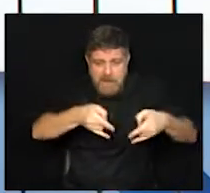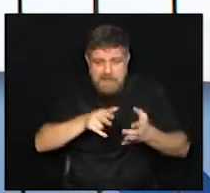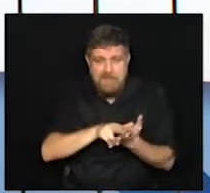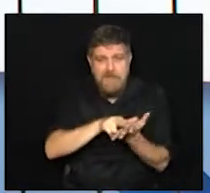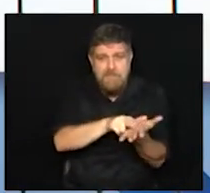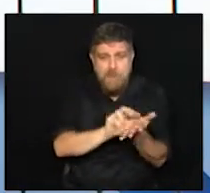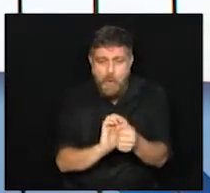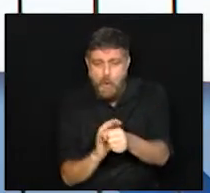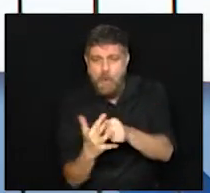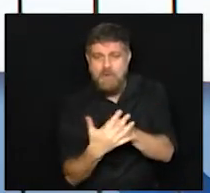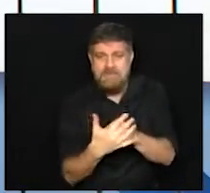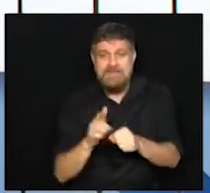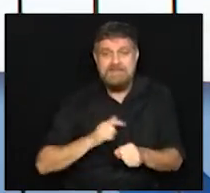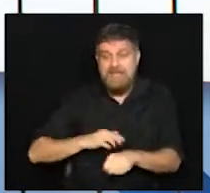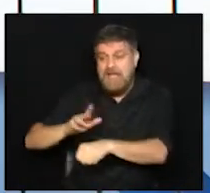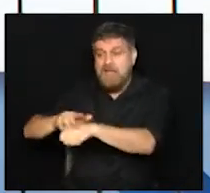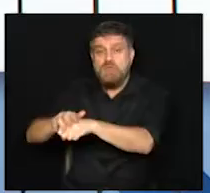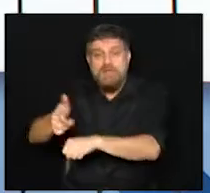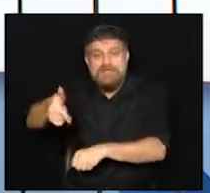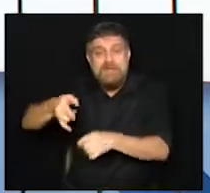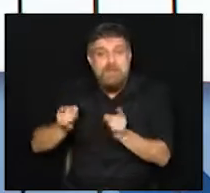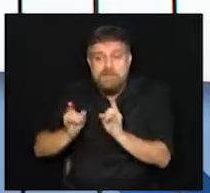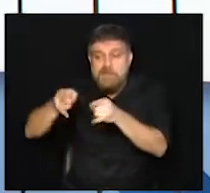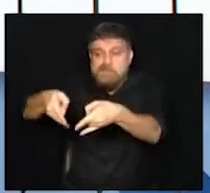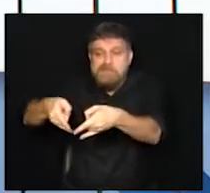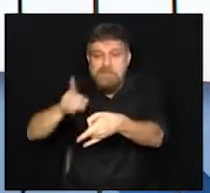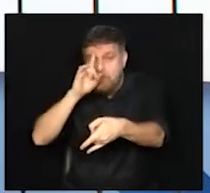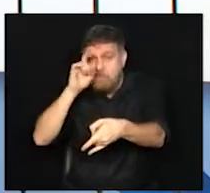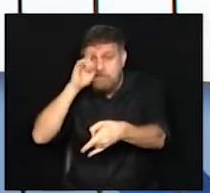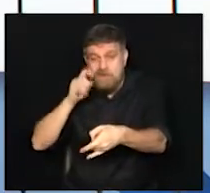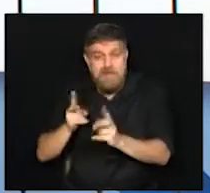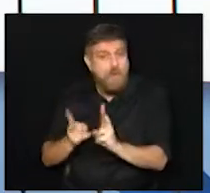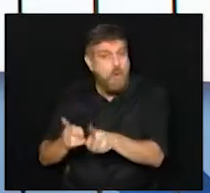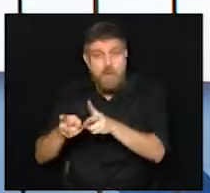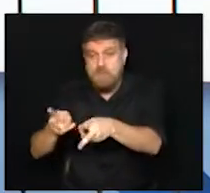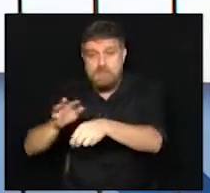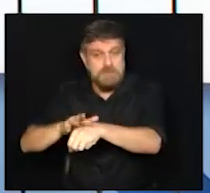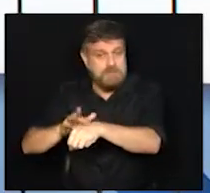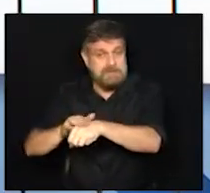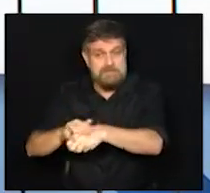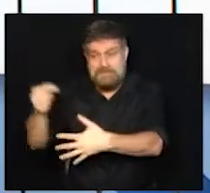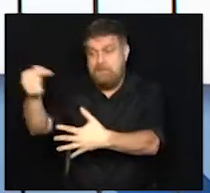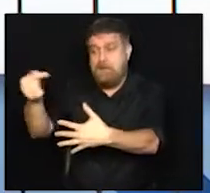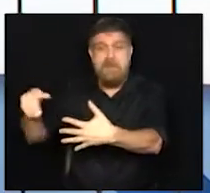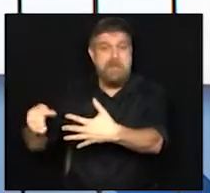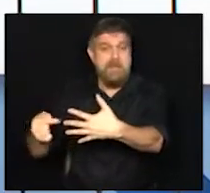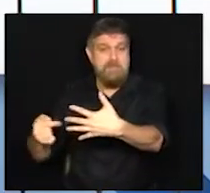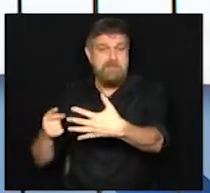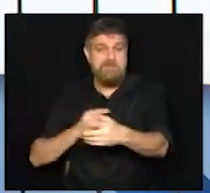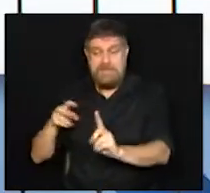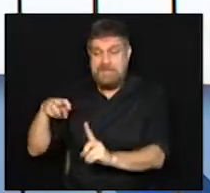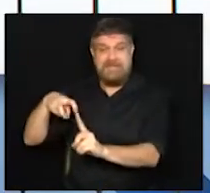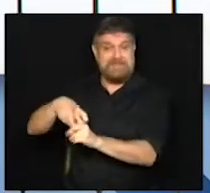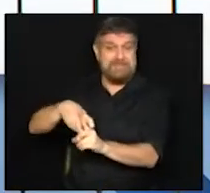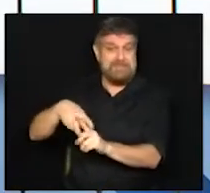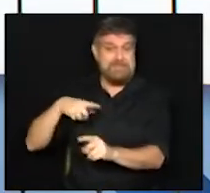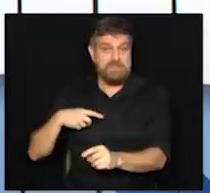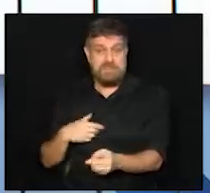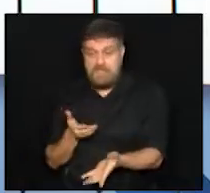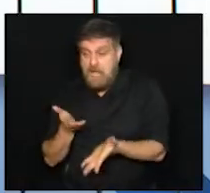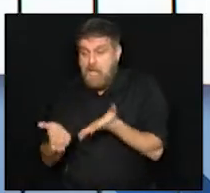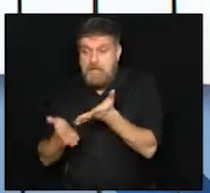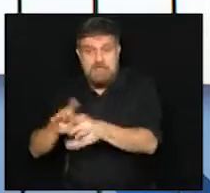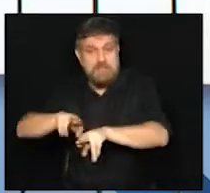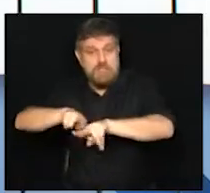Covid sobre os leitos de UTI em geral, que outras doenças continuam acontecendo na cidade, acidentes, outros